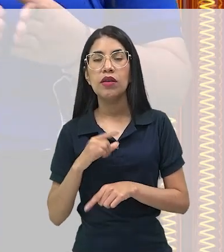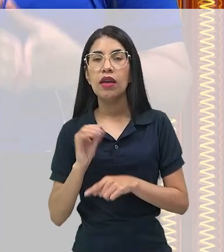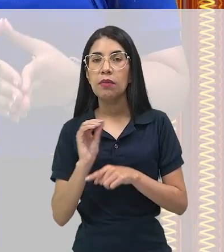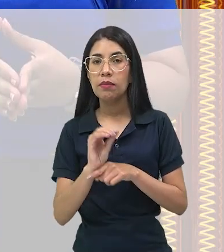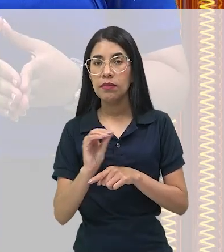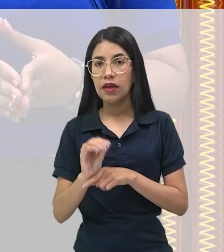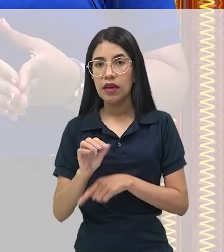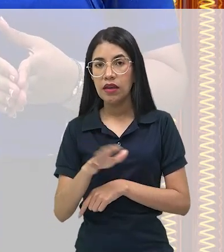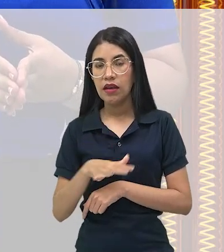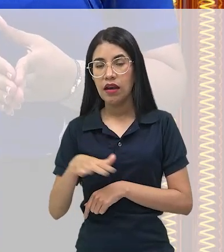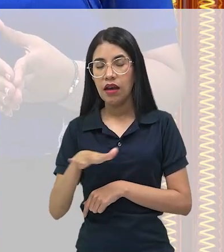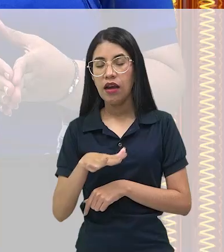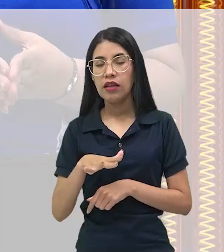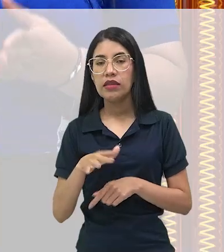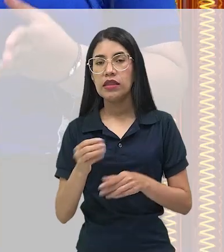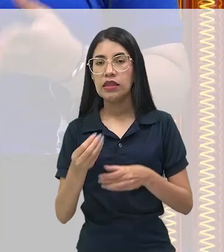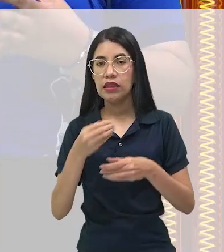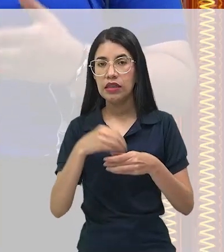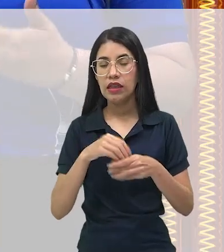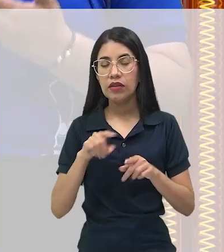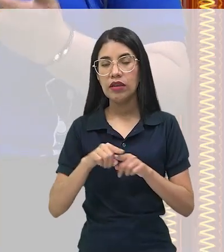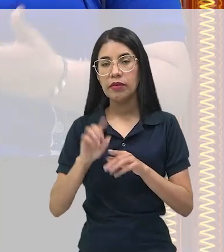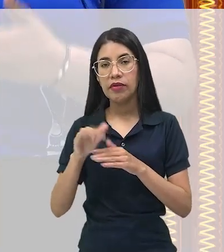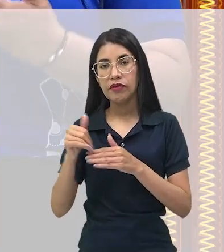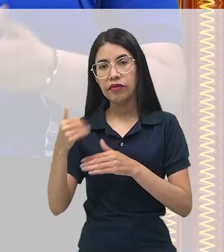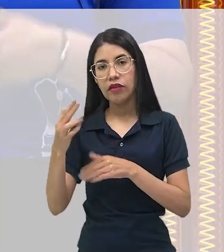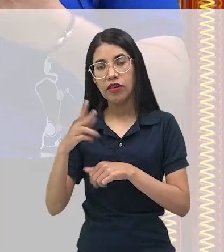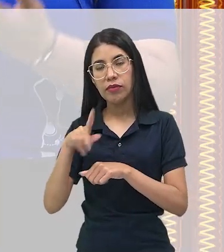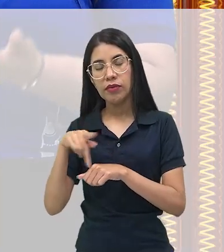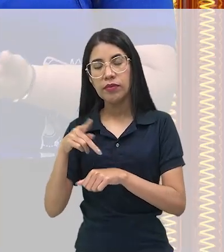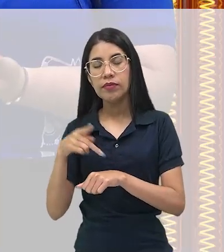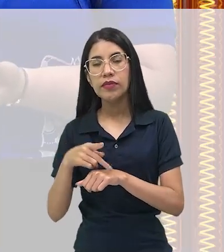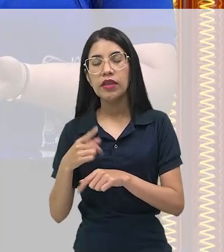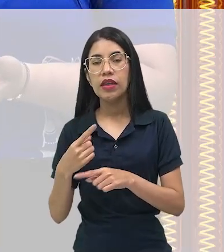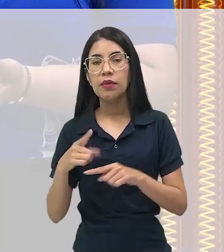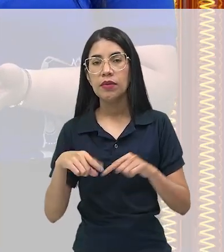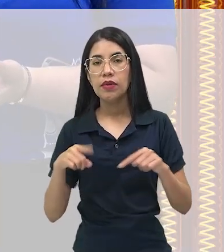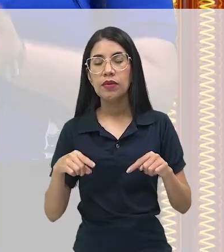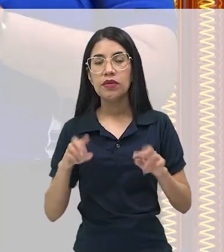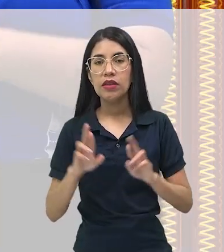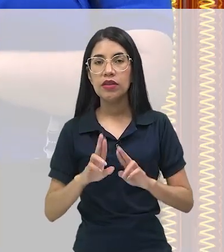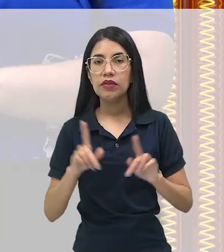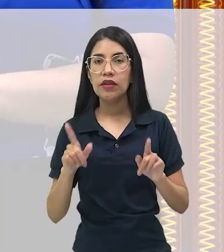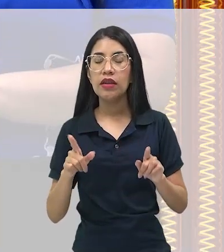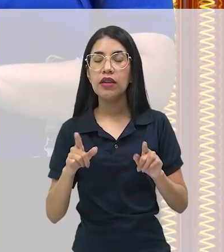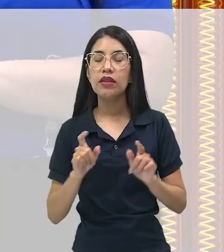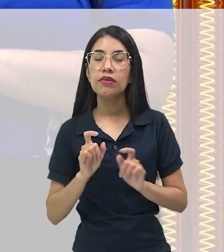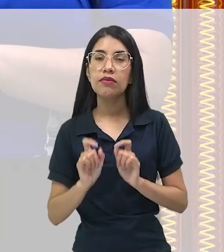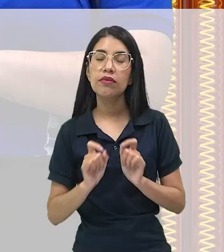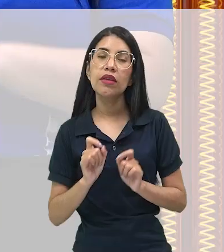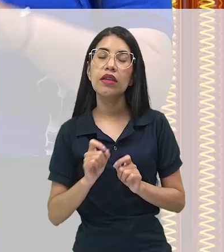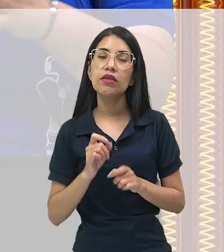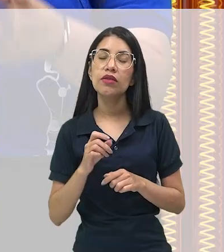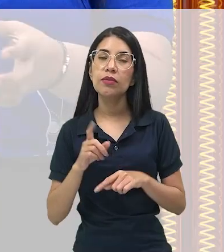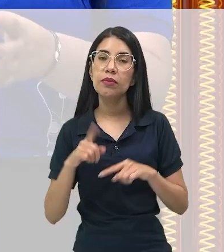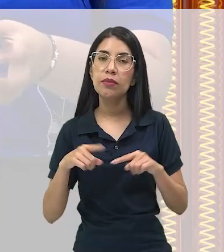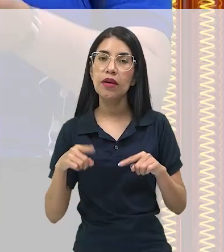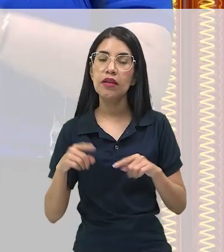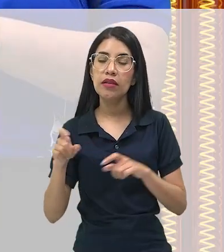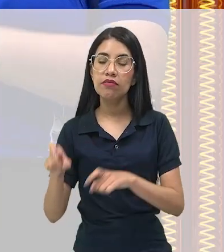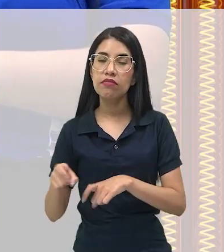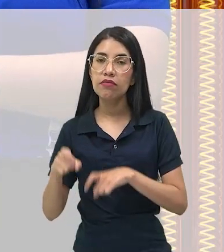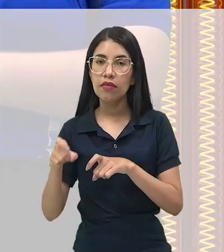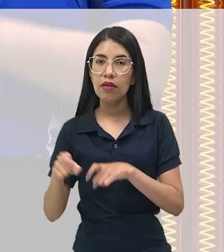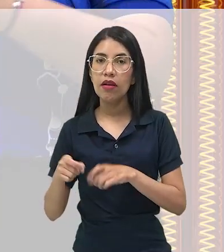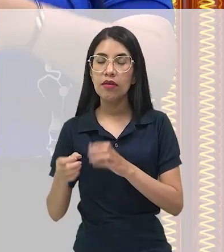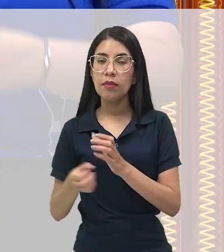interno como o mercado externo, porque ela tinha aqueles produtos que já se diferenciavam dos produtos dos cultivos